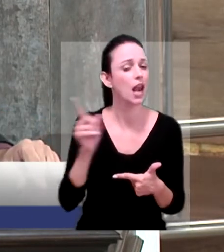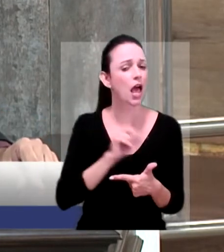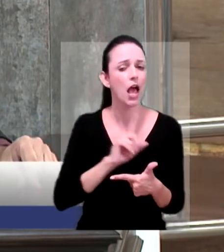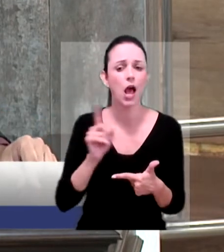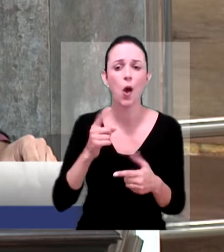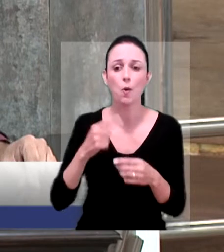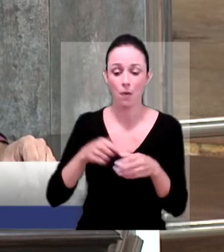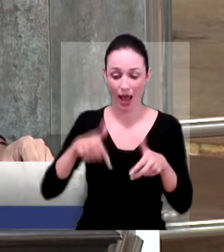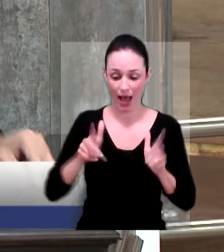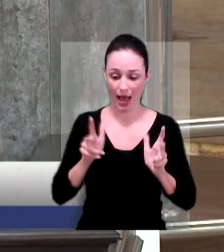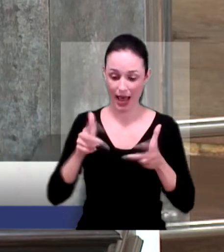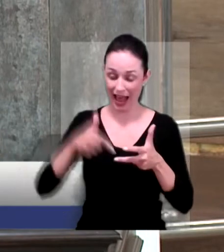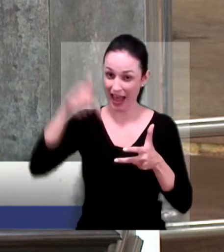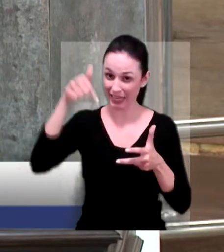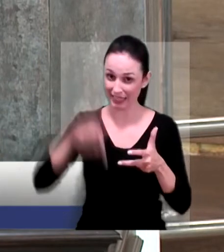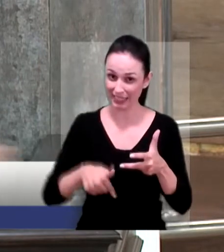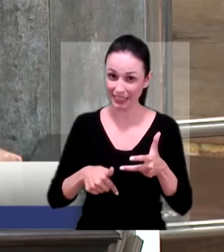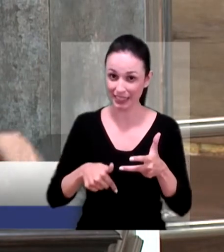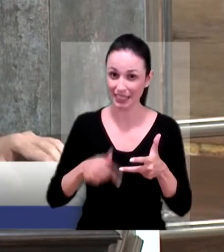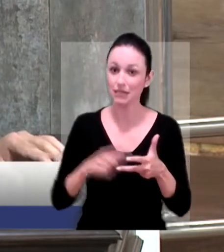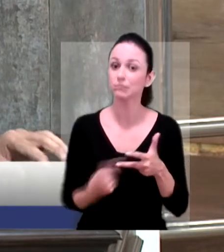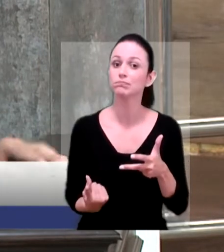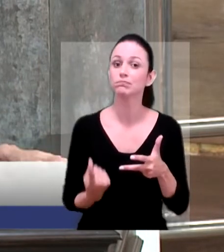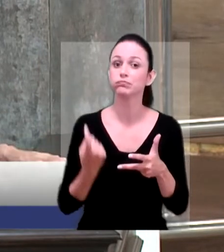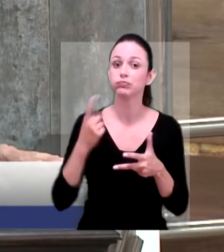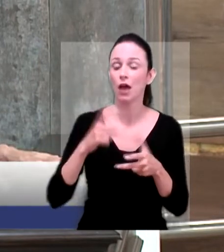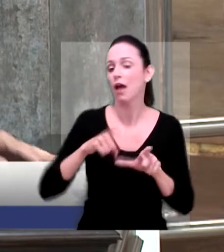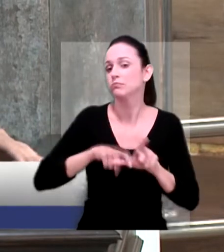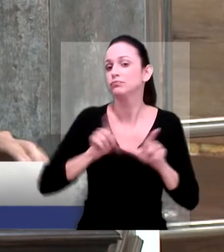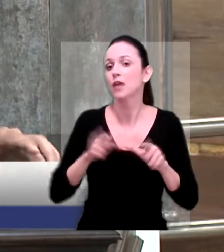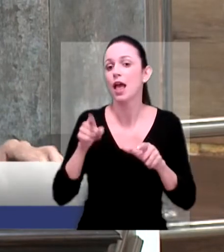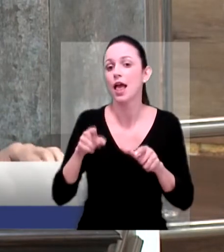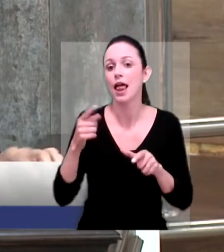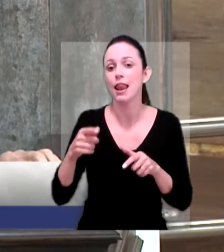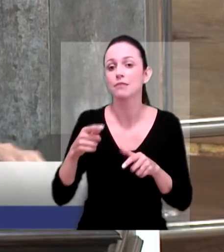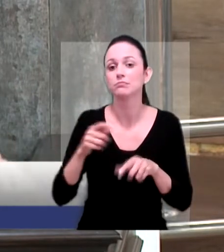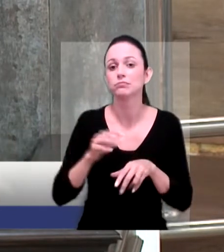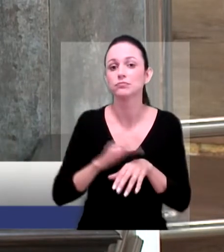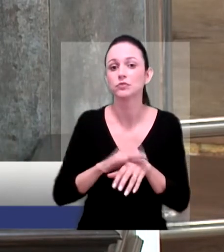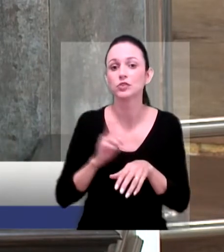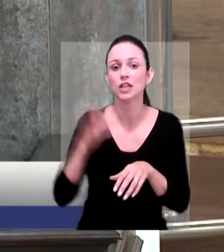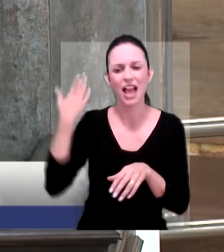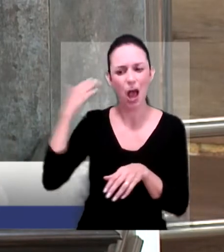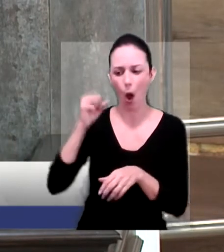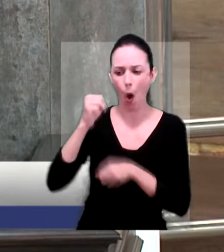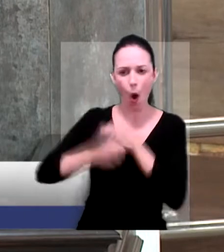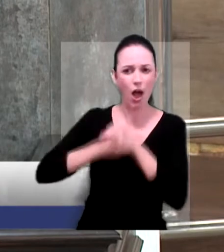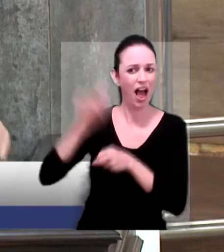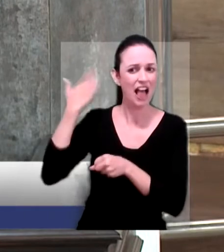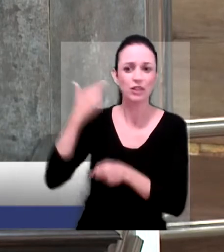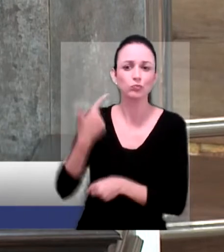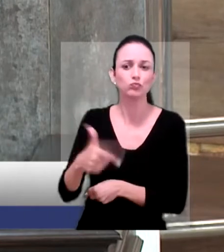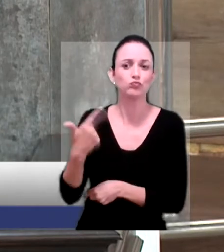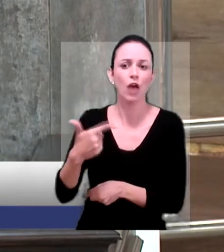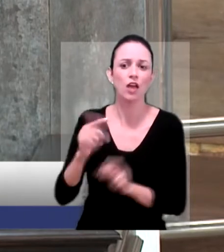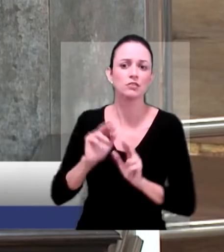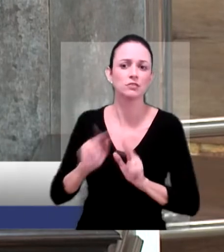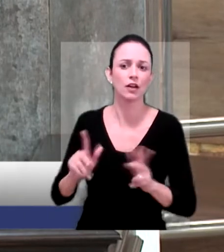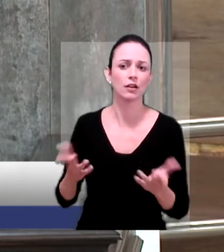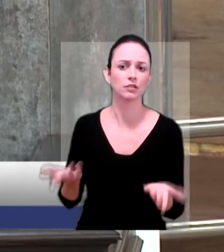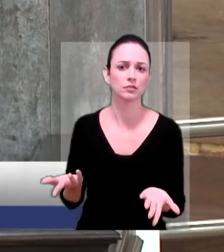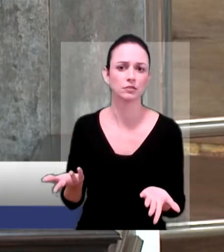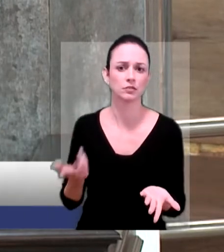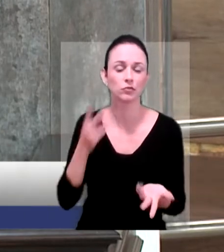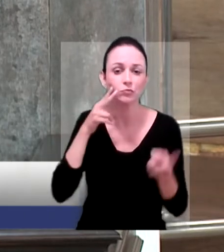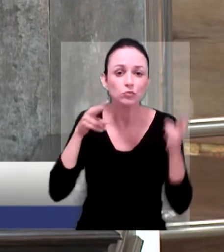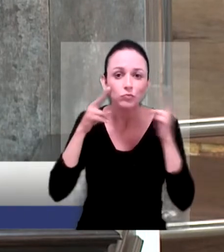que assumir um protagonismo que nos últimos 8 anos não teve. E que a nível nacional nós estamos assistindo. A nível nacional, a Câmara dos Deputados tem